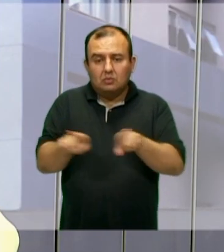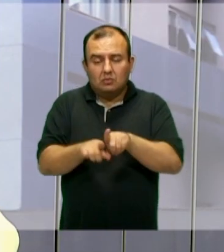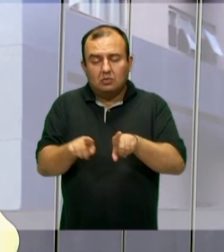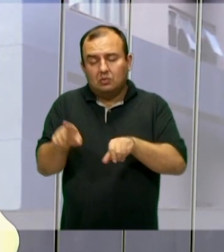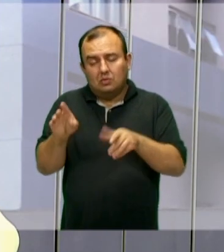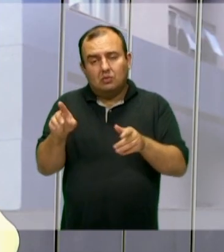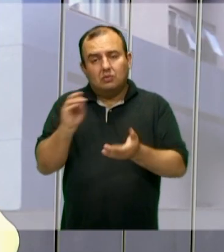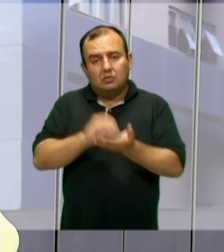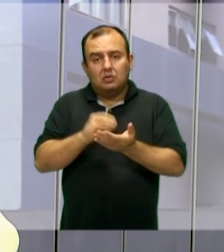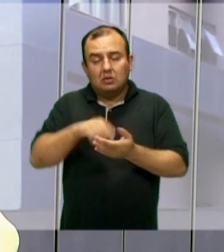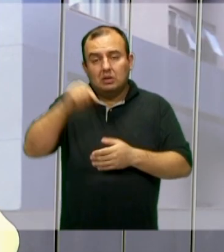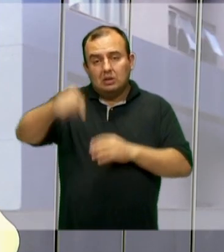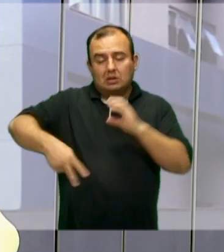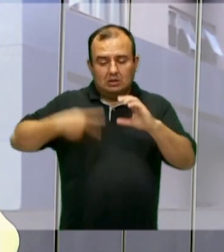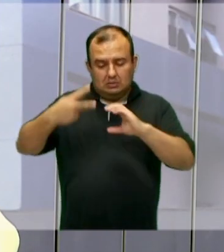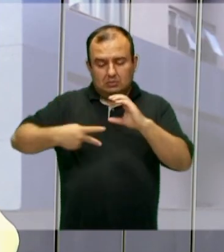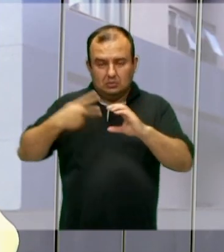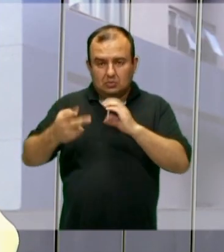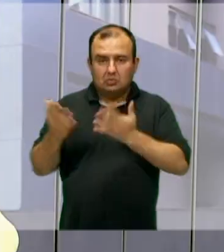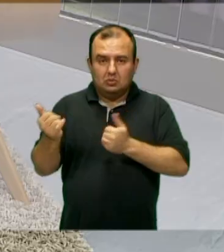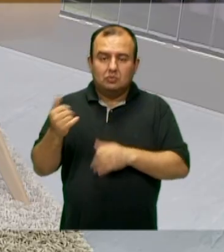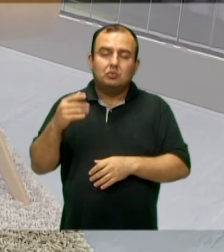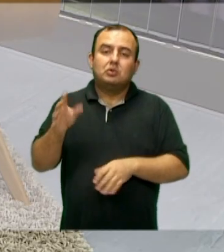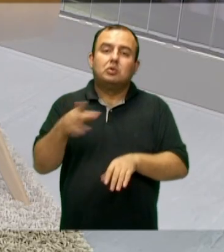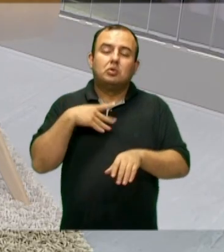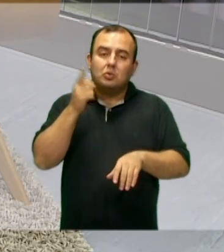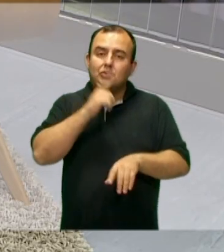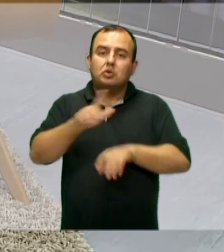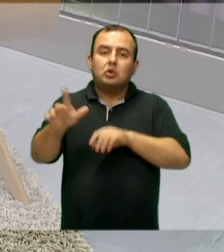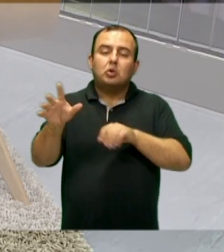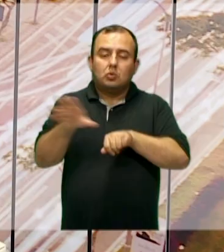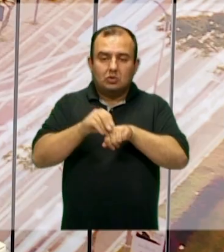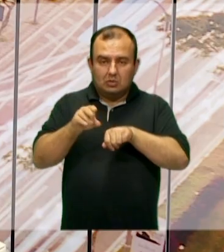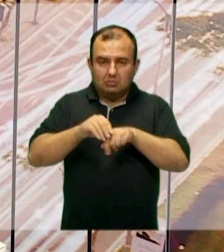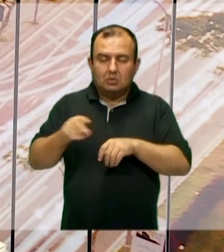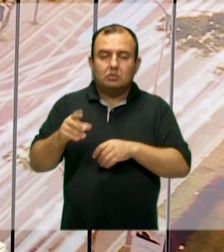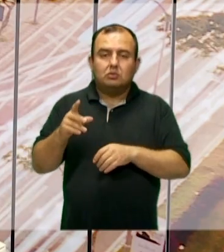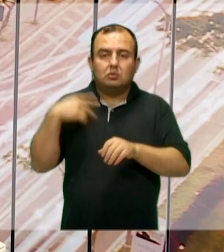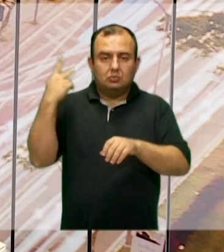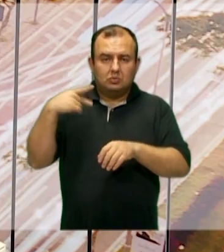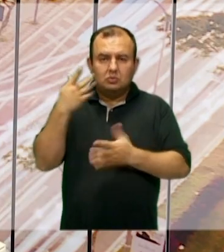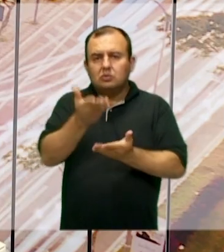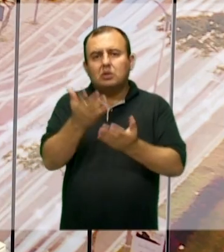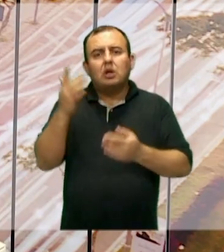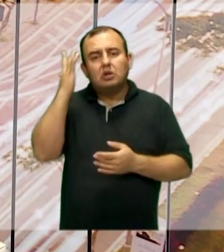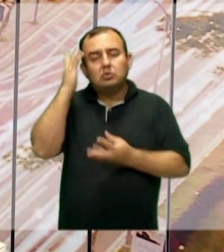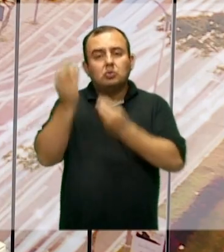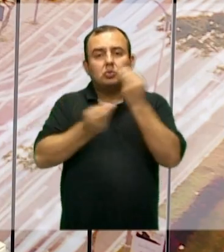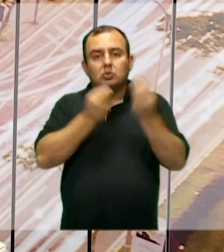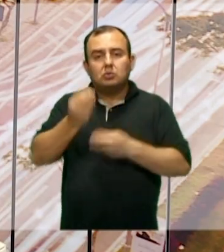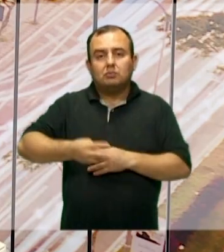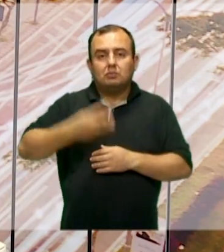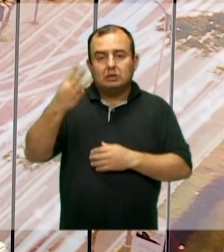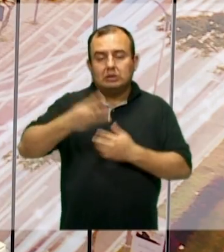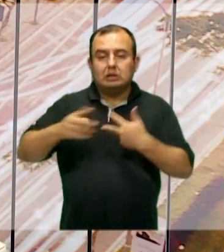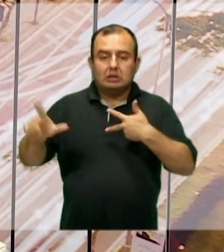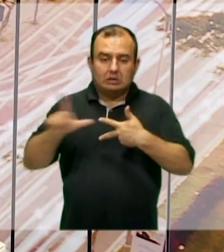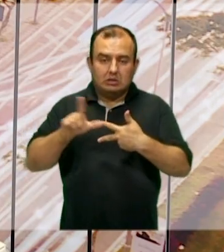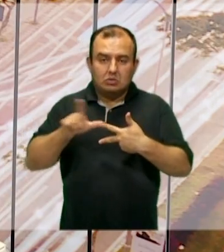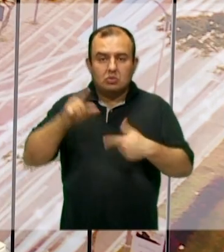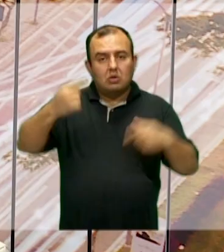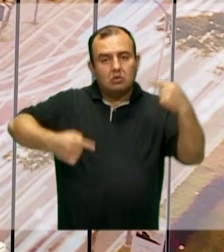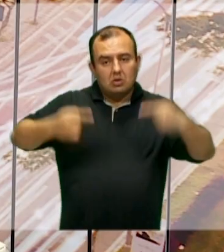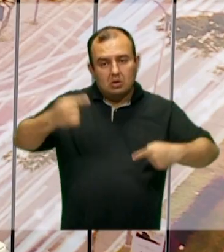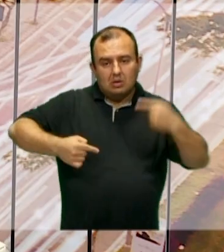consegue, né, dentro da Câmara Mirim, é conhecimento sobre a política. Uhum. E como é que tu está achando, assim, essa terceira legislatura, os debates